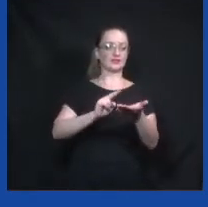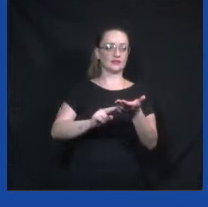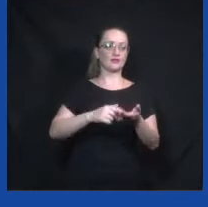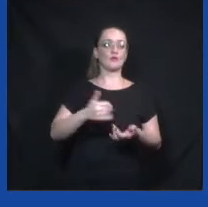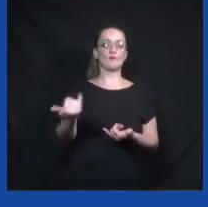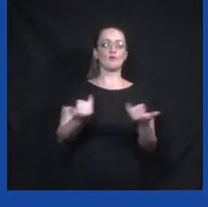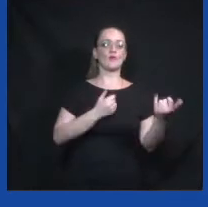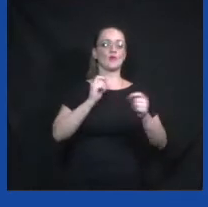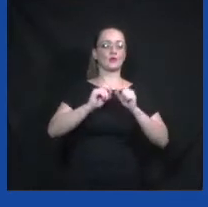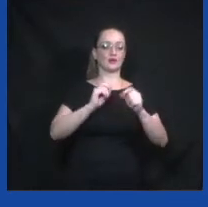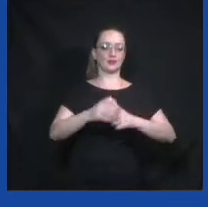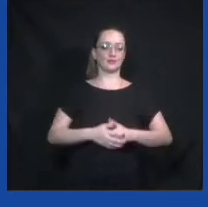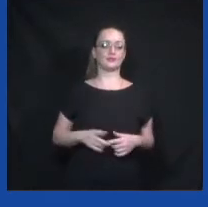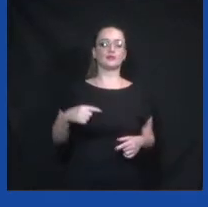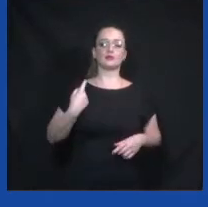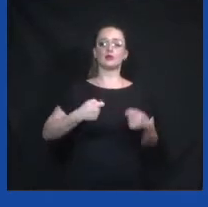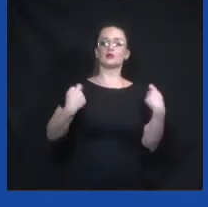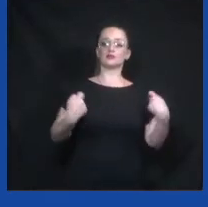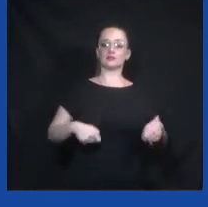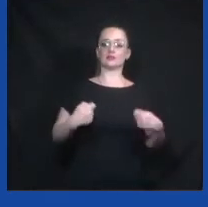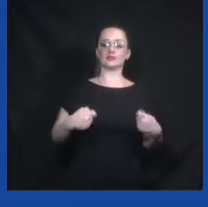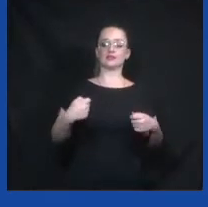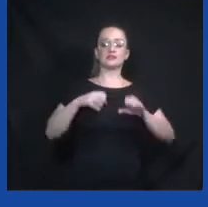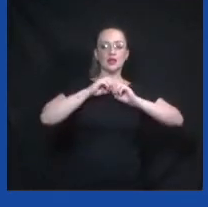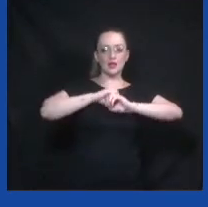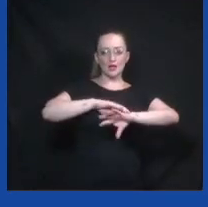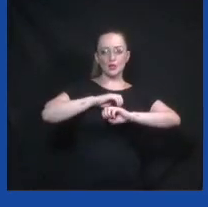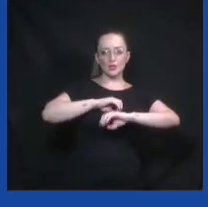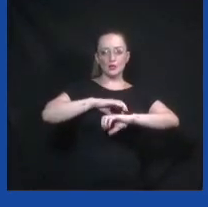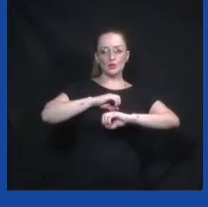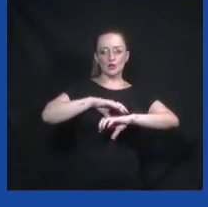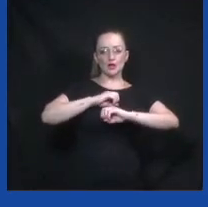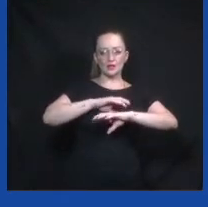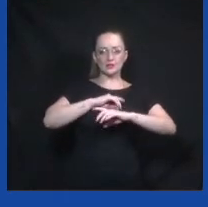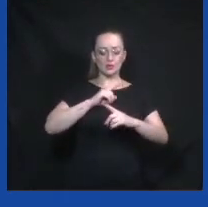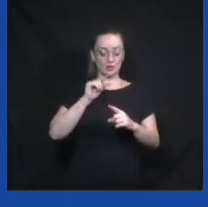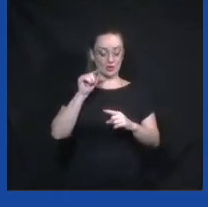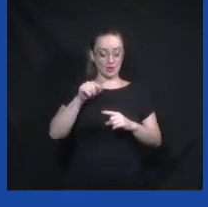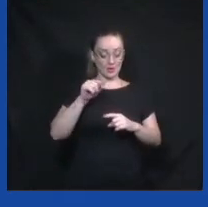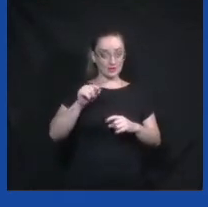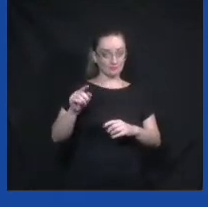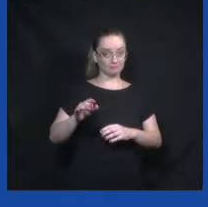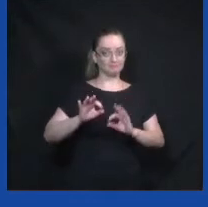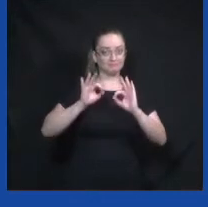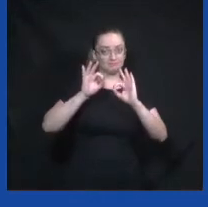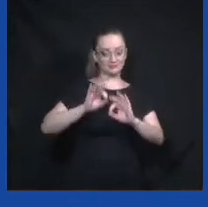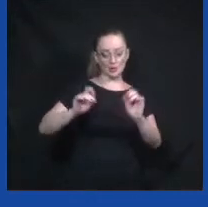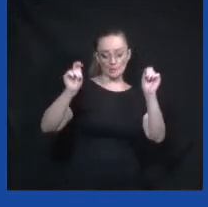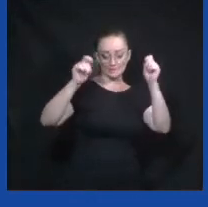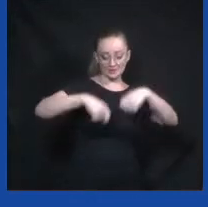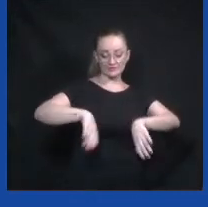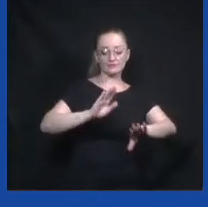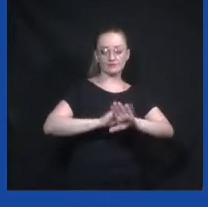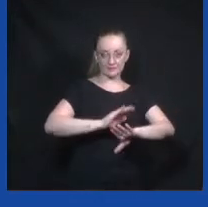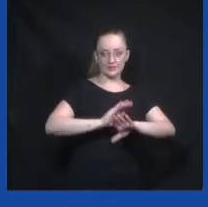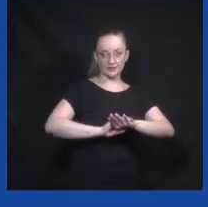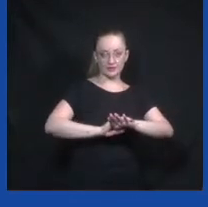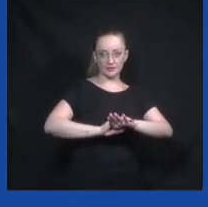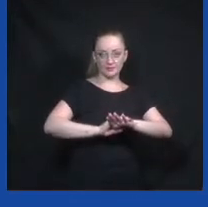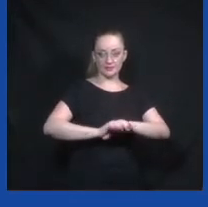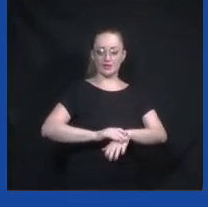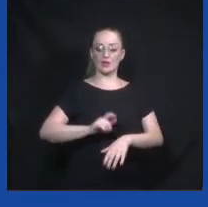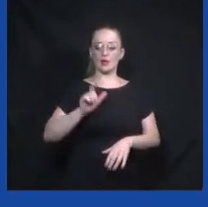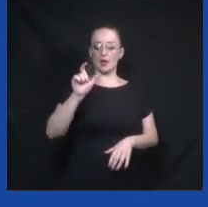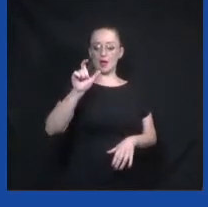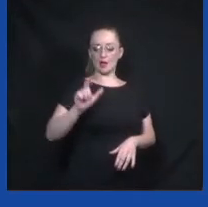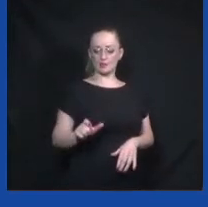diz precisamos da educação como algo absolutamente capaz de fazer o homem